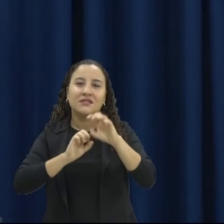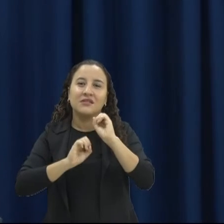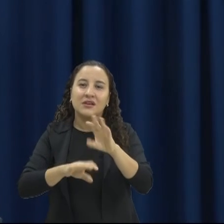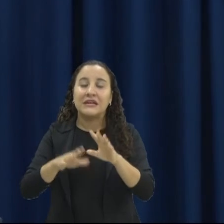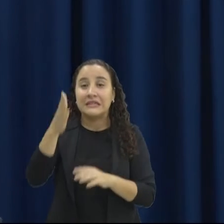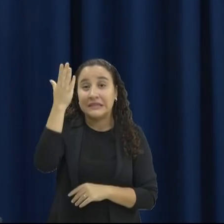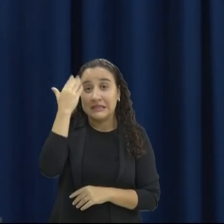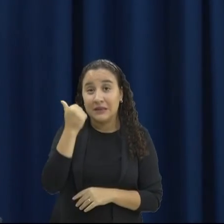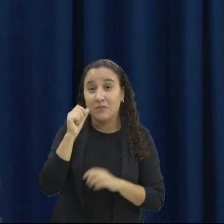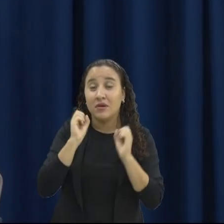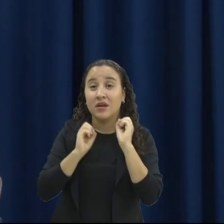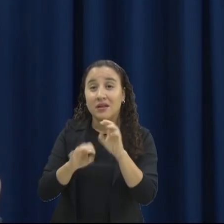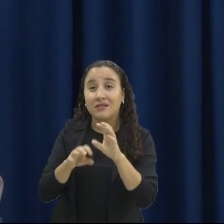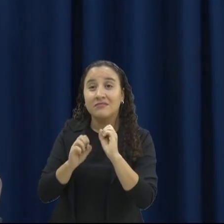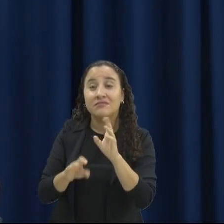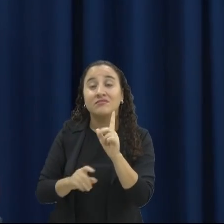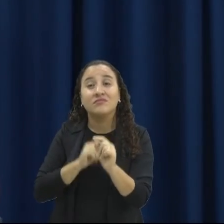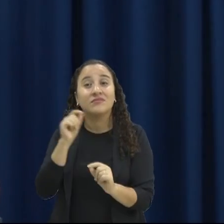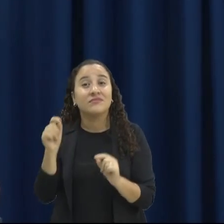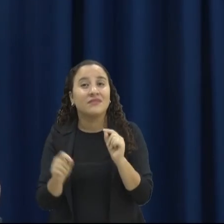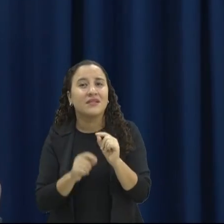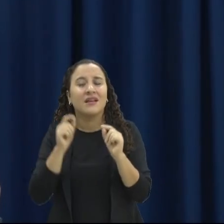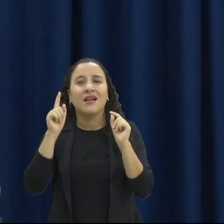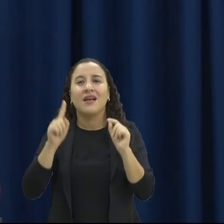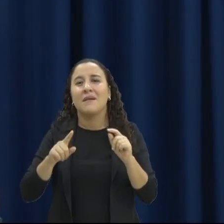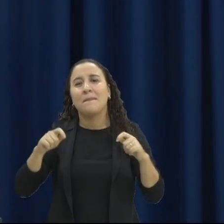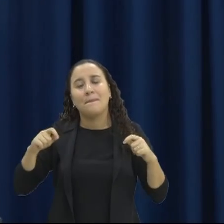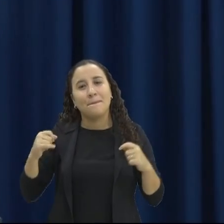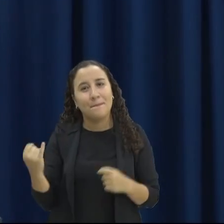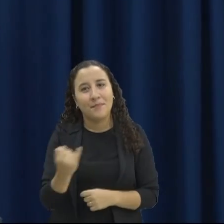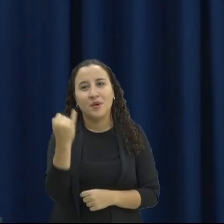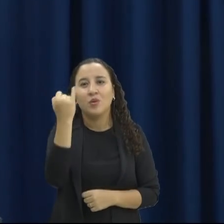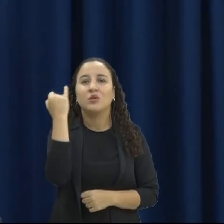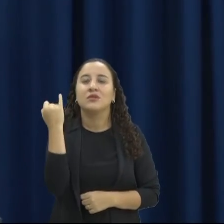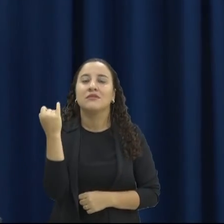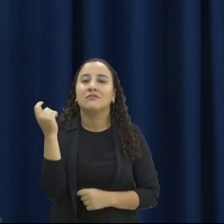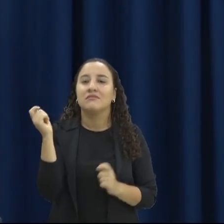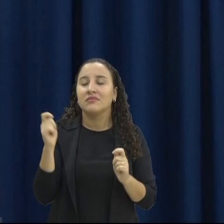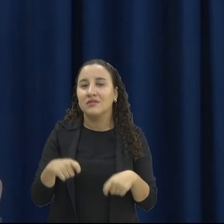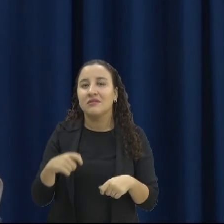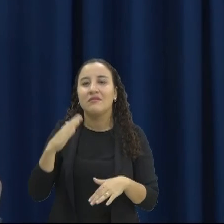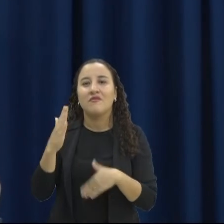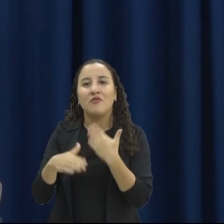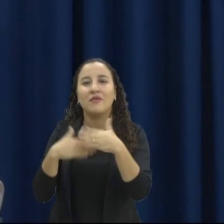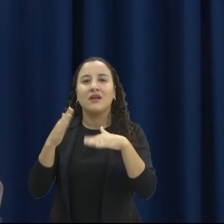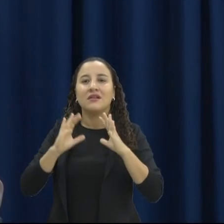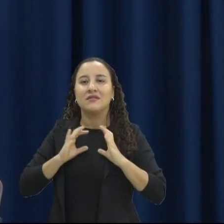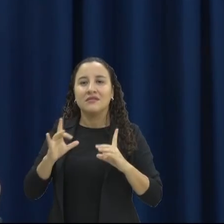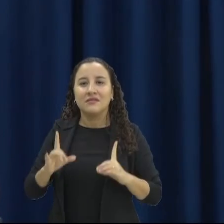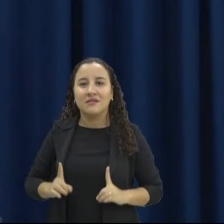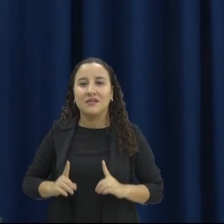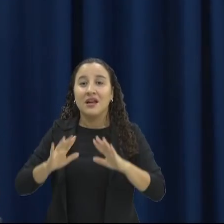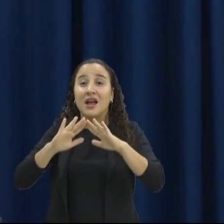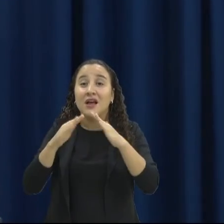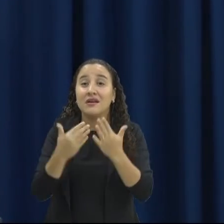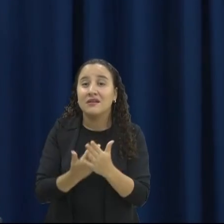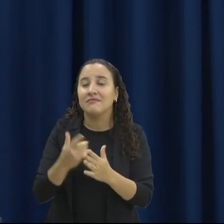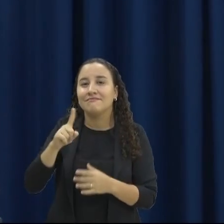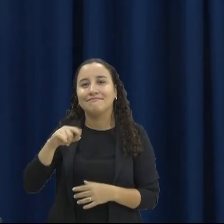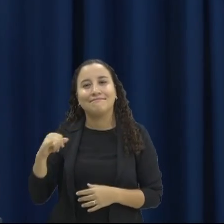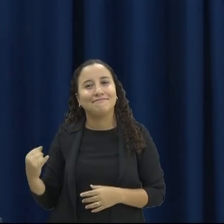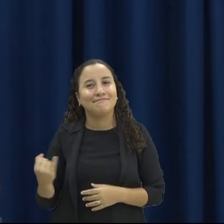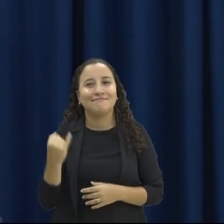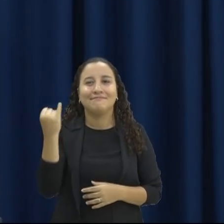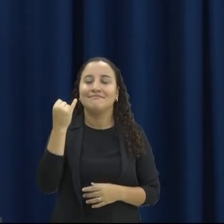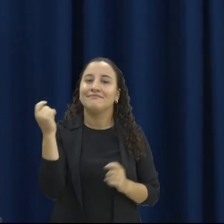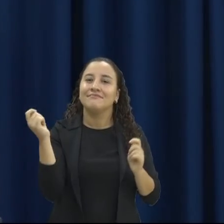nós sabemos que a educação ela é essencial para a formação do cidadão. A escola ela tem um papel fundamental